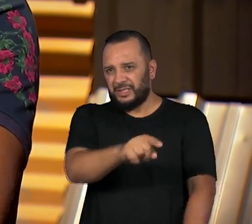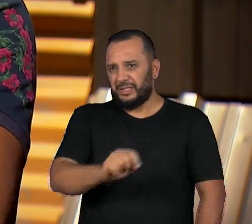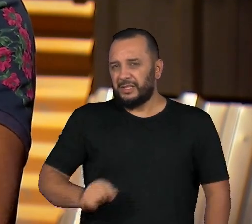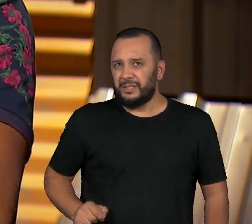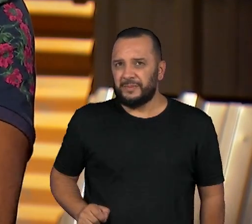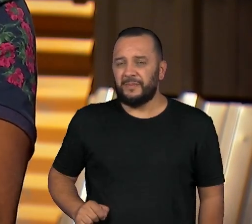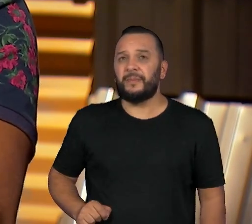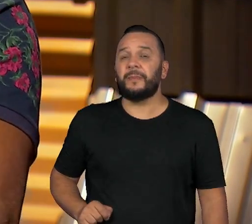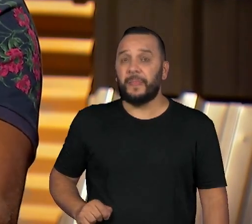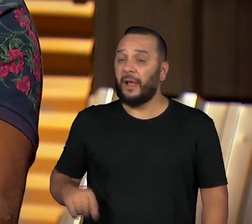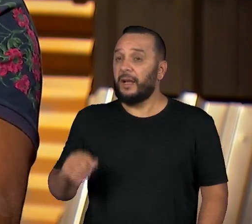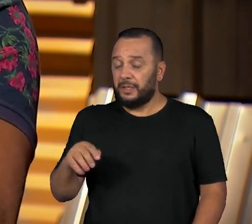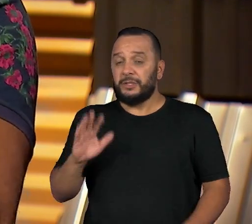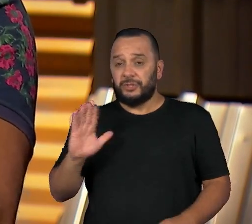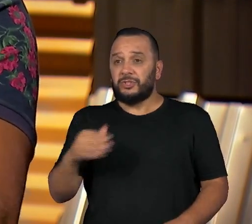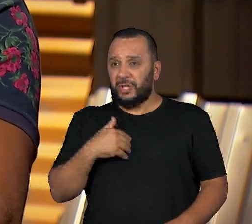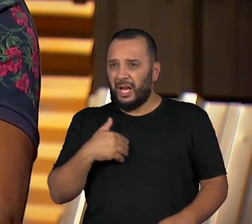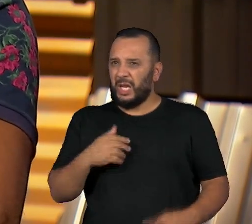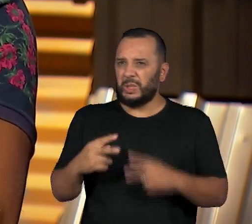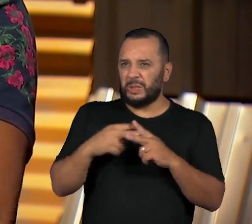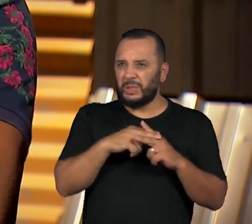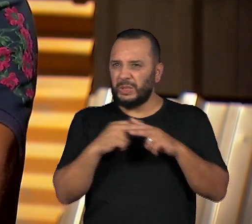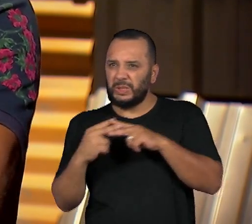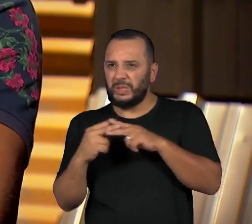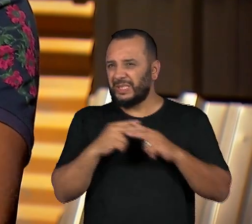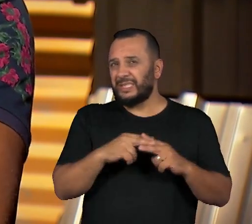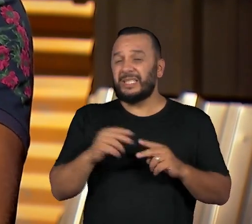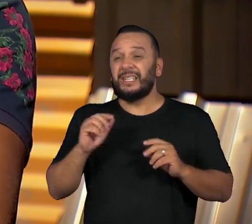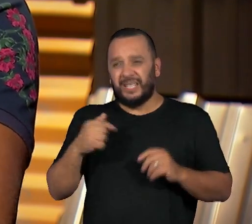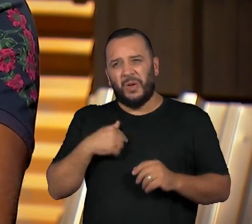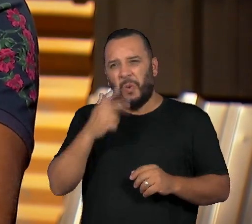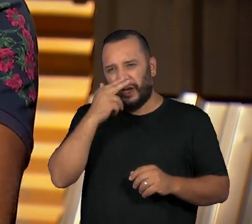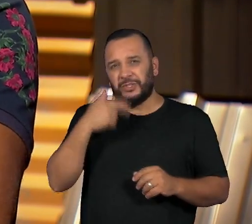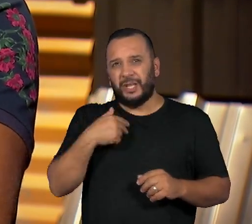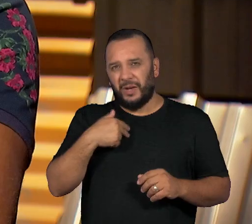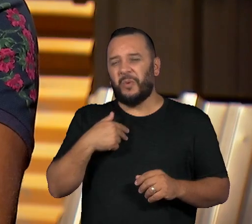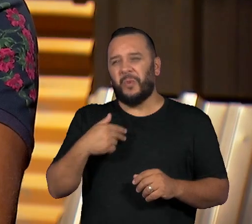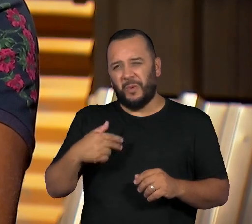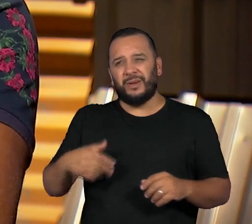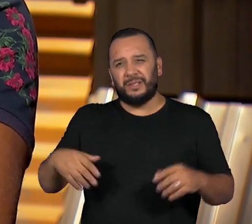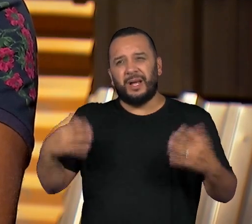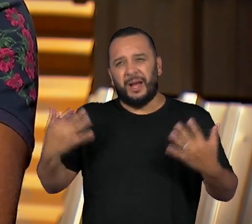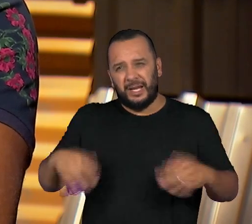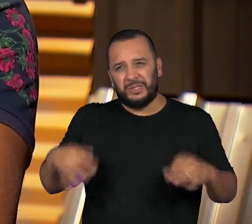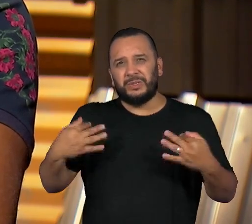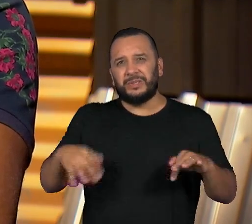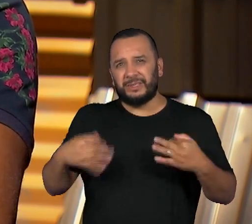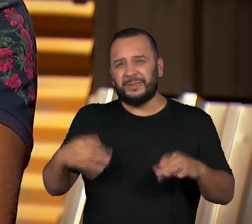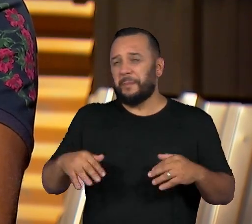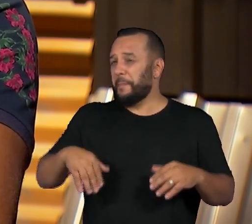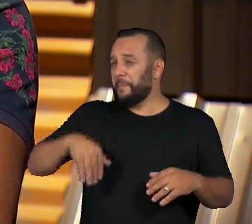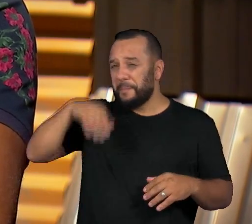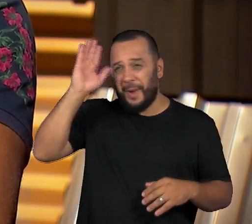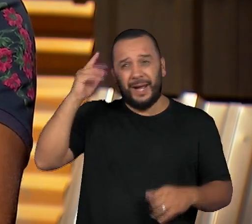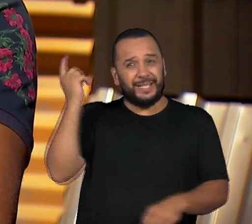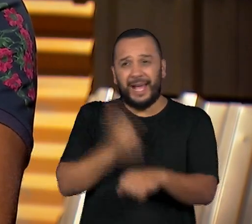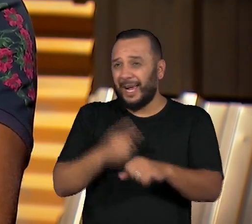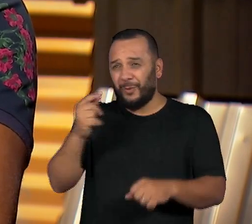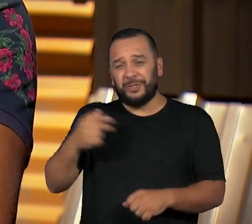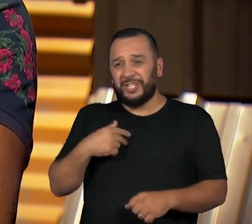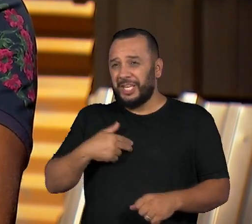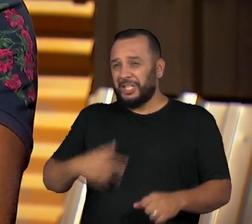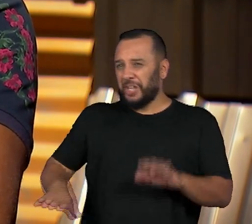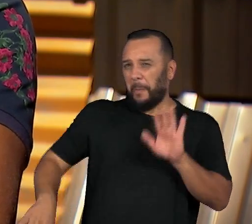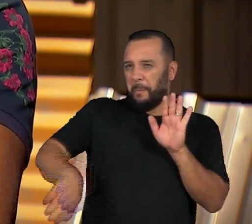E aí a luta foi desenrolando. Eu acho que eu apanhei do Chael, acho que eu apanhei do Cheio mais do que eu apanhei toda a minha